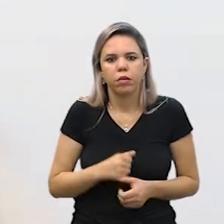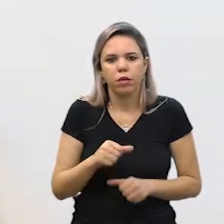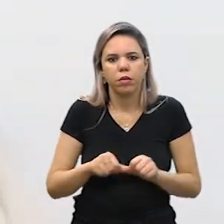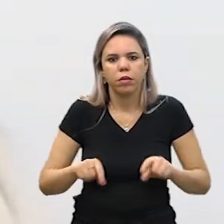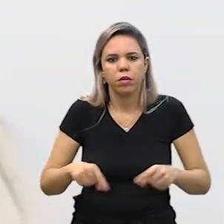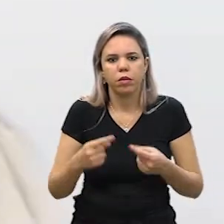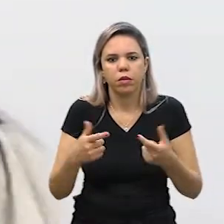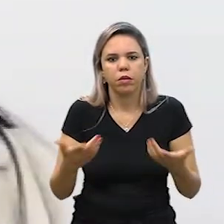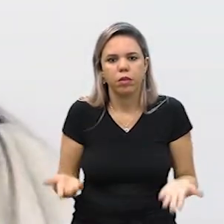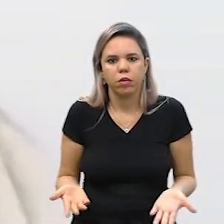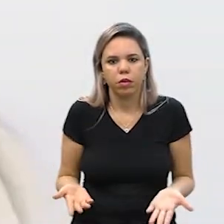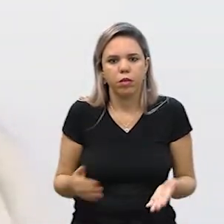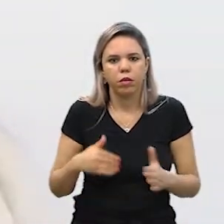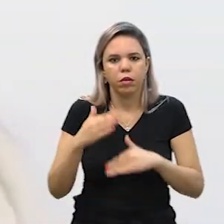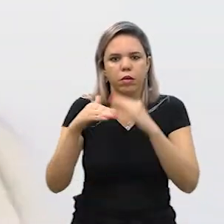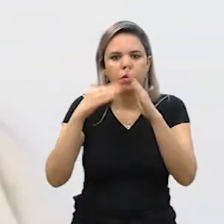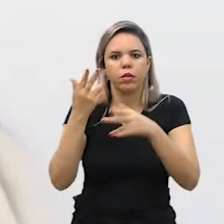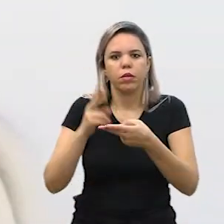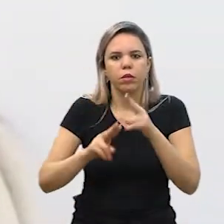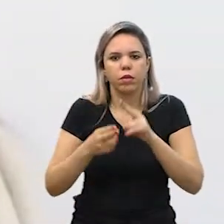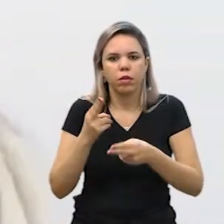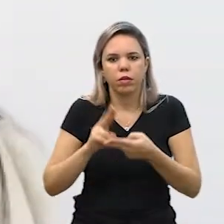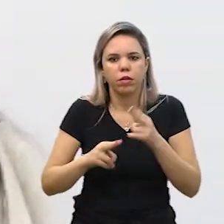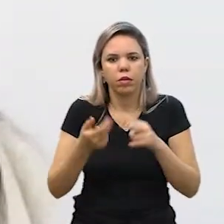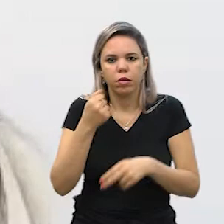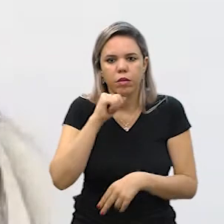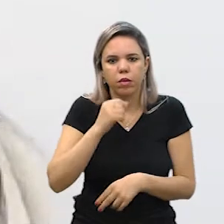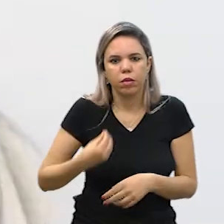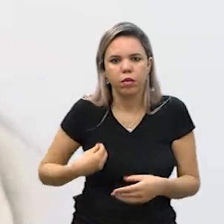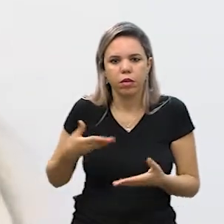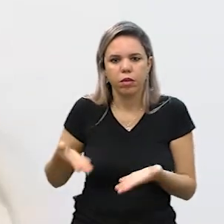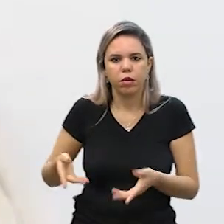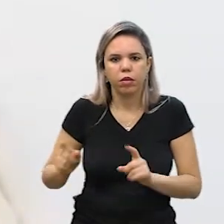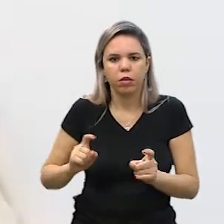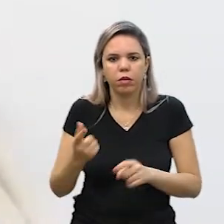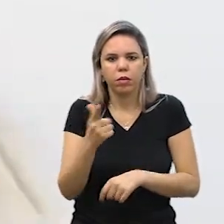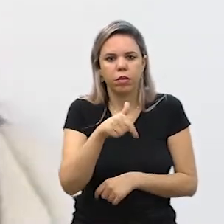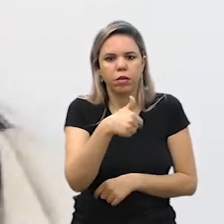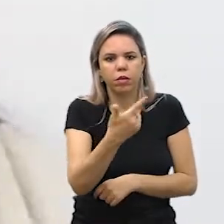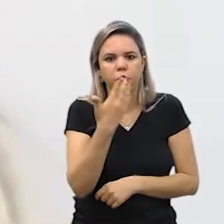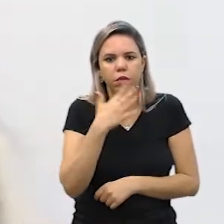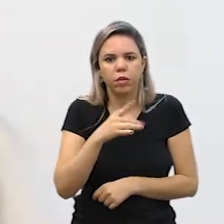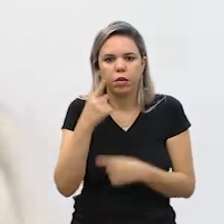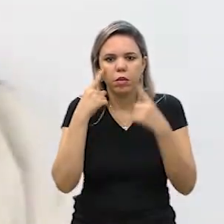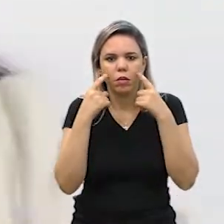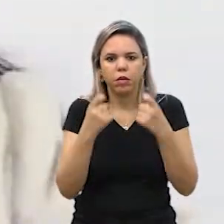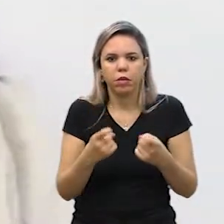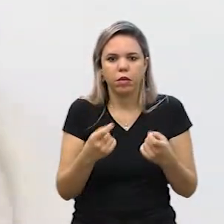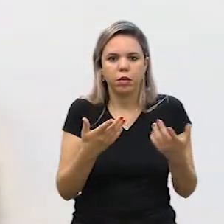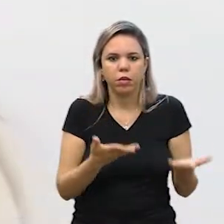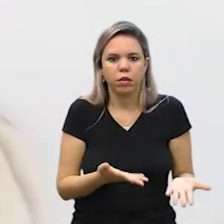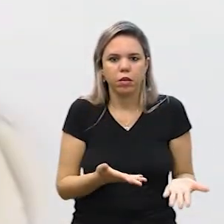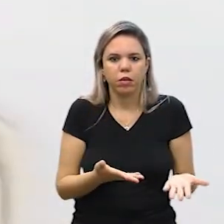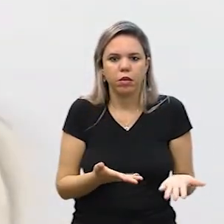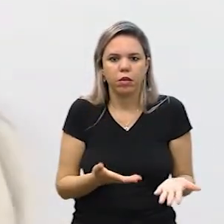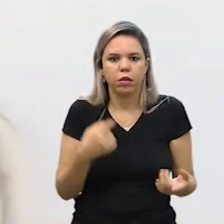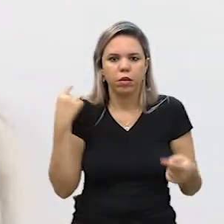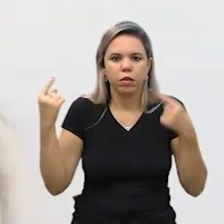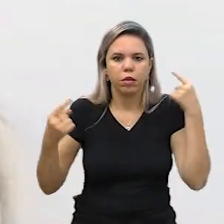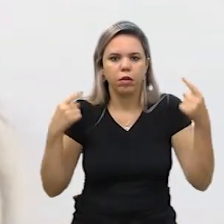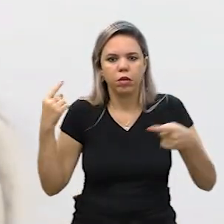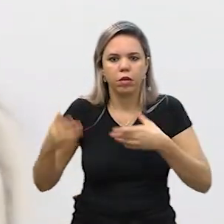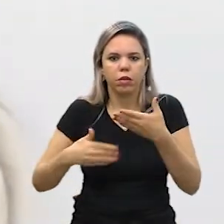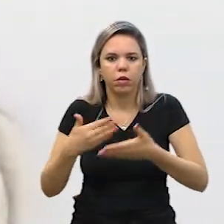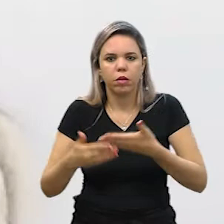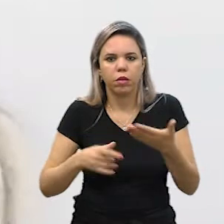um desafio, um desenvolvimento de habilidade, onde a mãe está aqui numa reunião e daqui a pouco a criança chora, e enfim, aquela loucura do